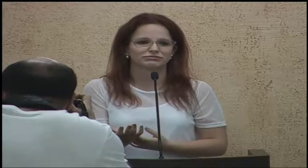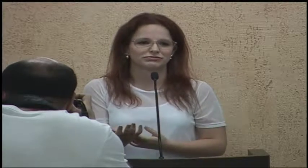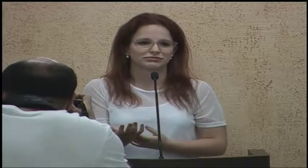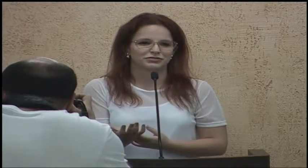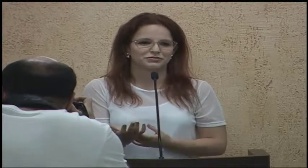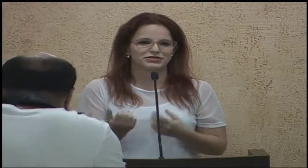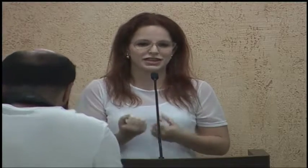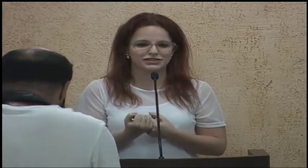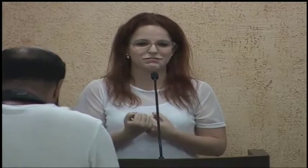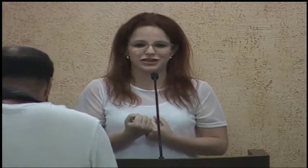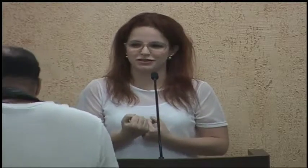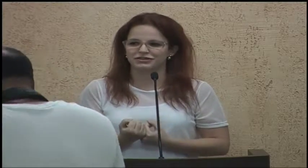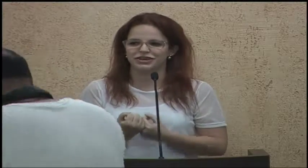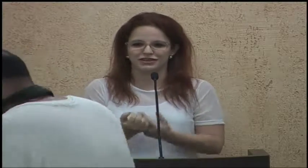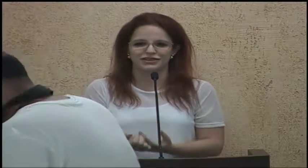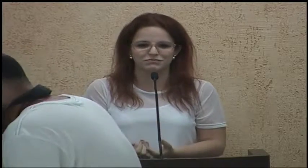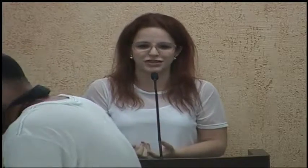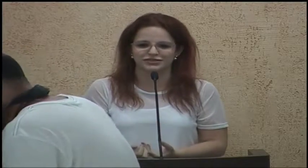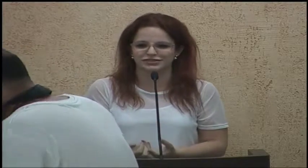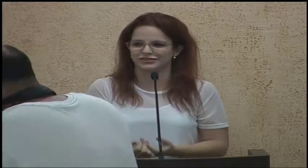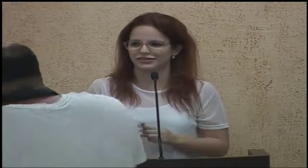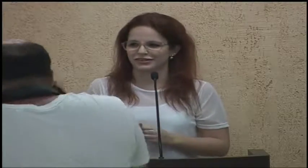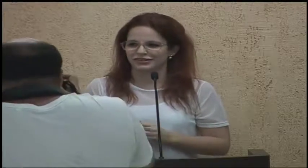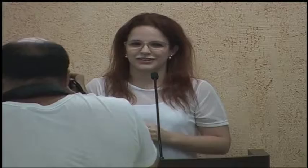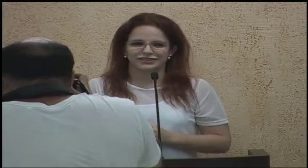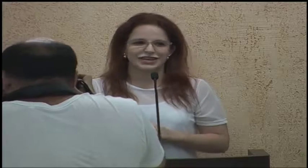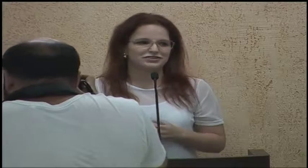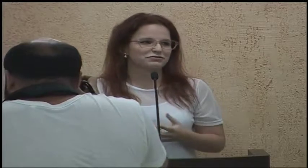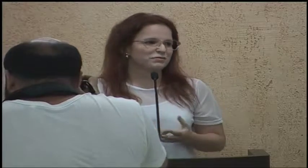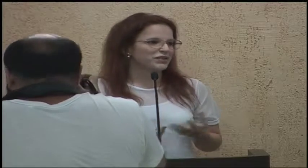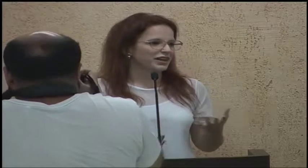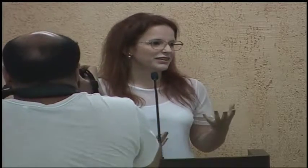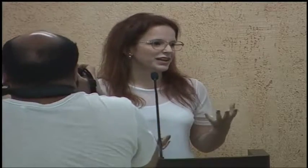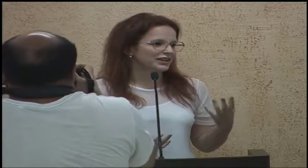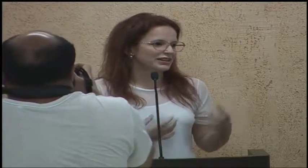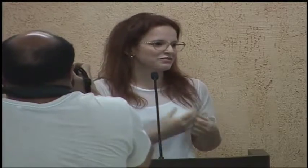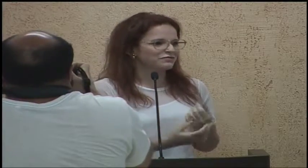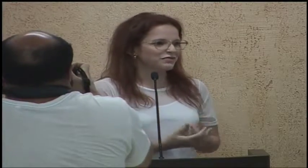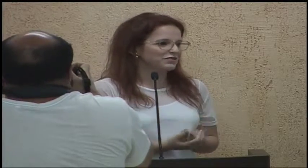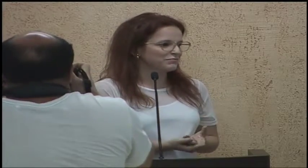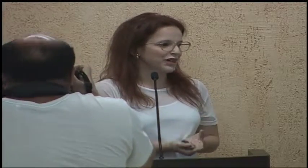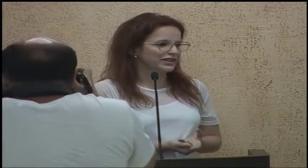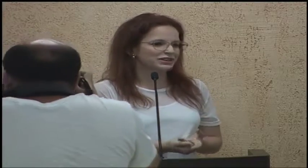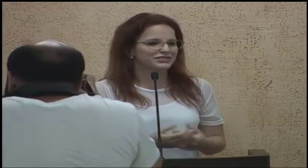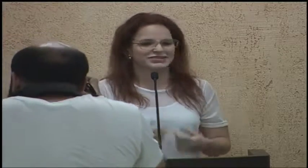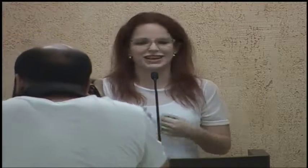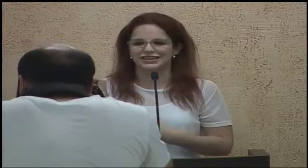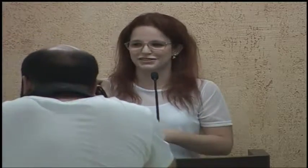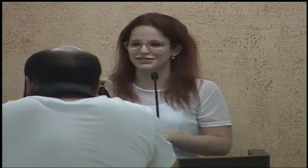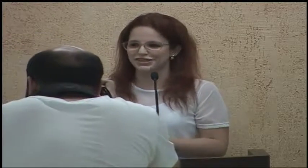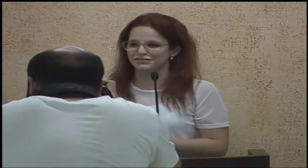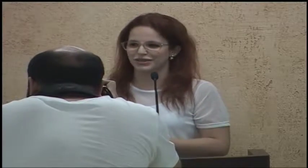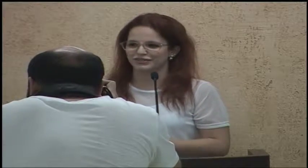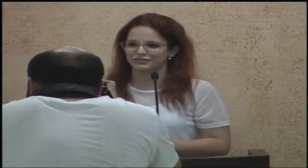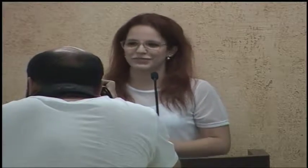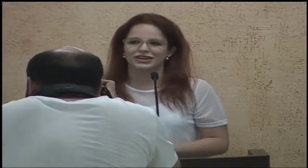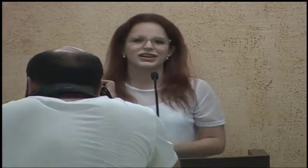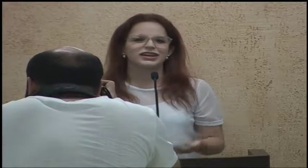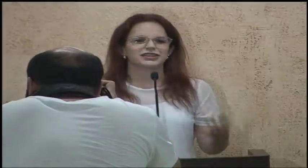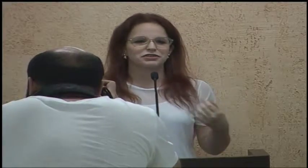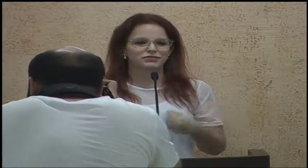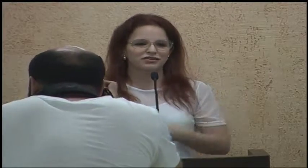mão. O esquecimento é o quê? Demência. Eles não aprendem, eles não ouvem por aí que o estresse é o